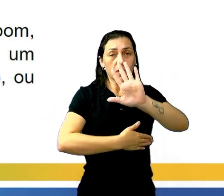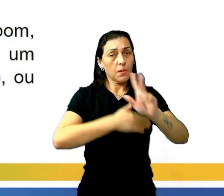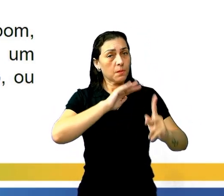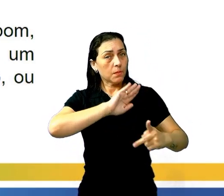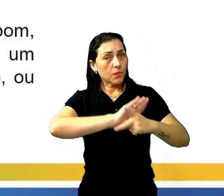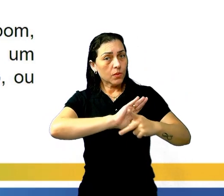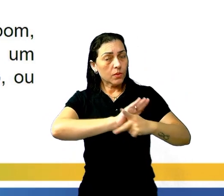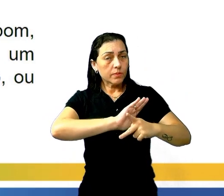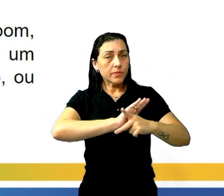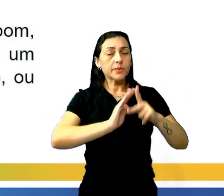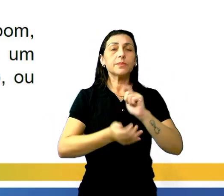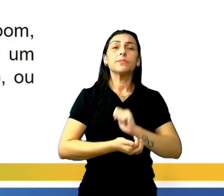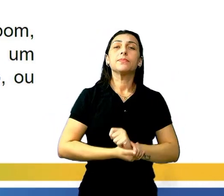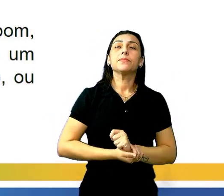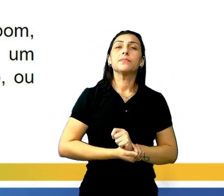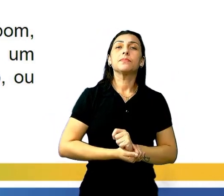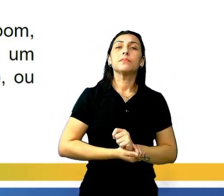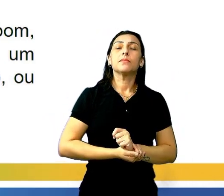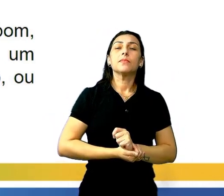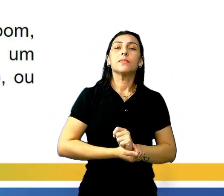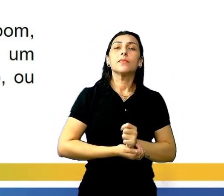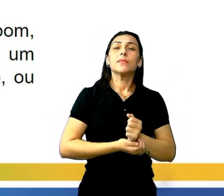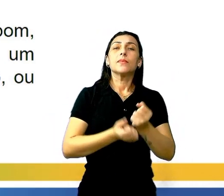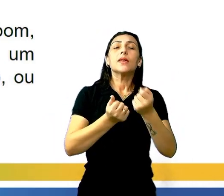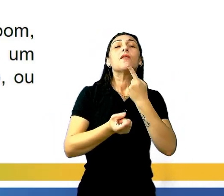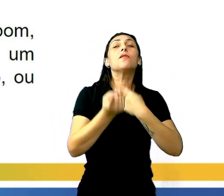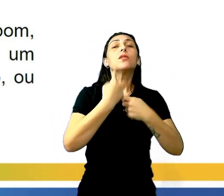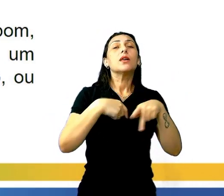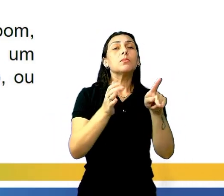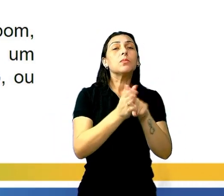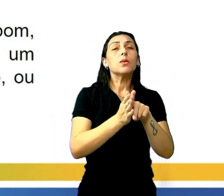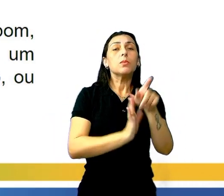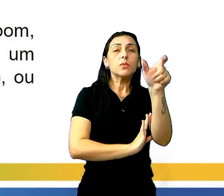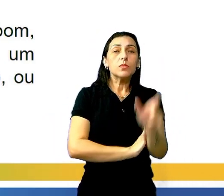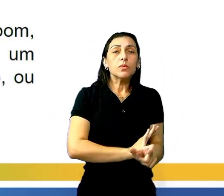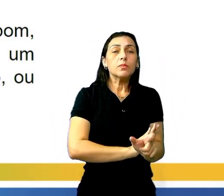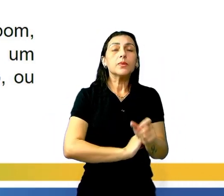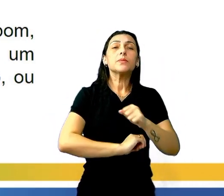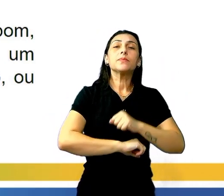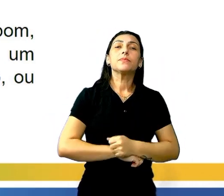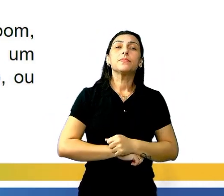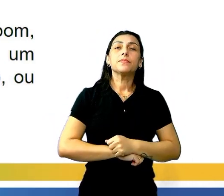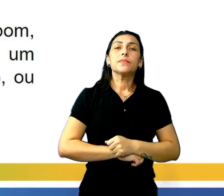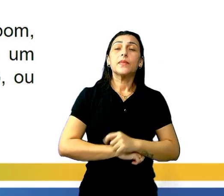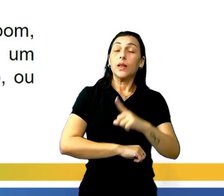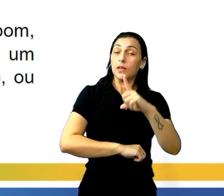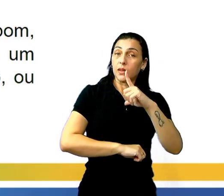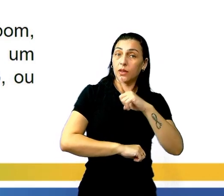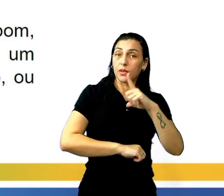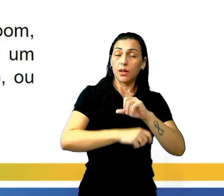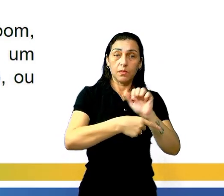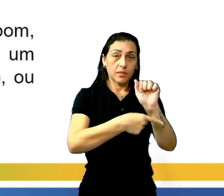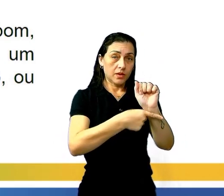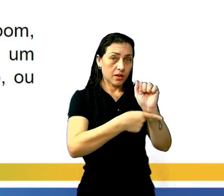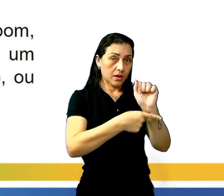entes, para todas as pessoas racionais, exatamente o mesmo fundamento determinante da vontade.